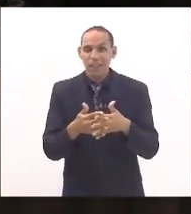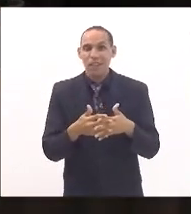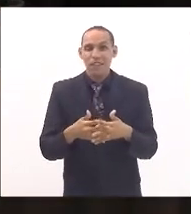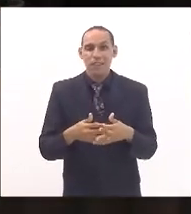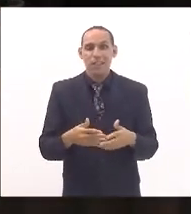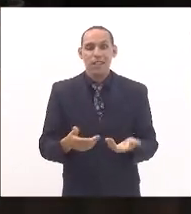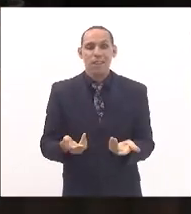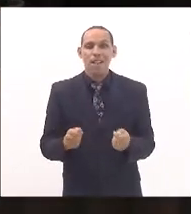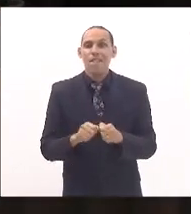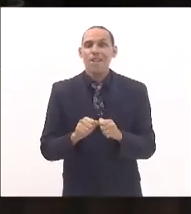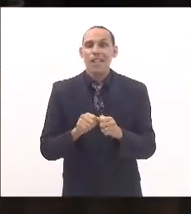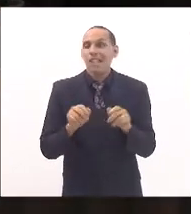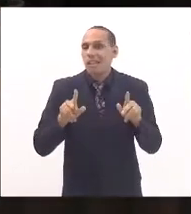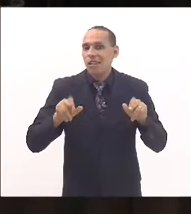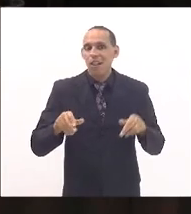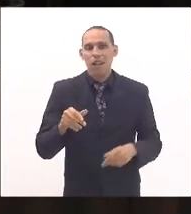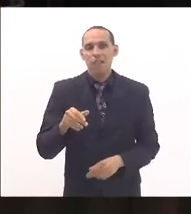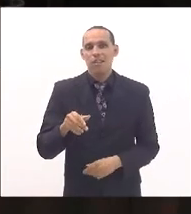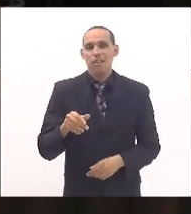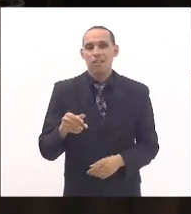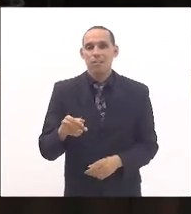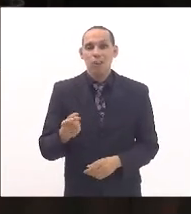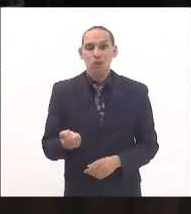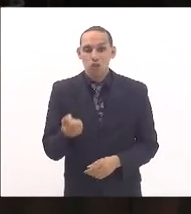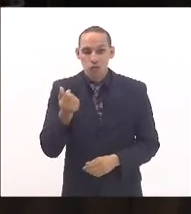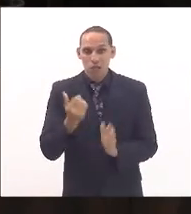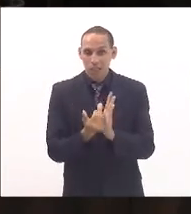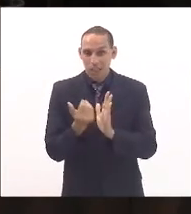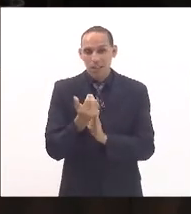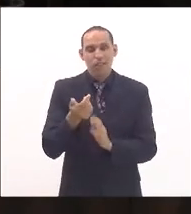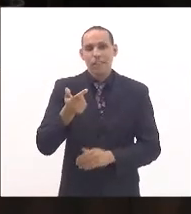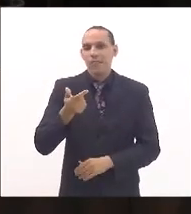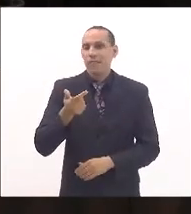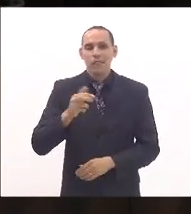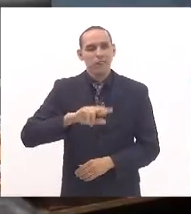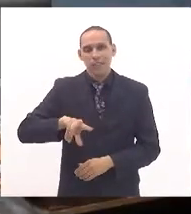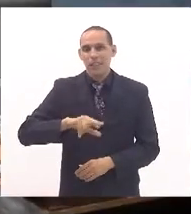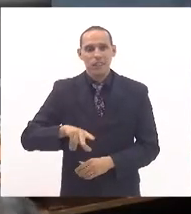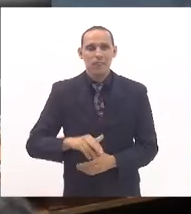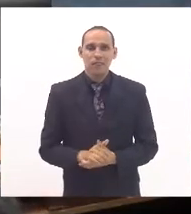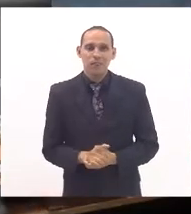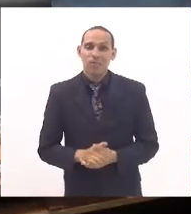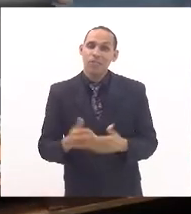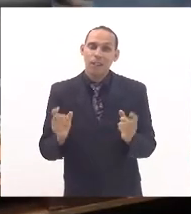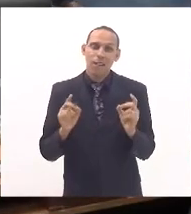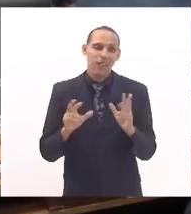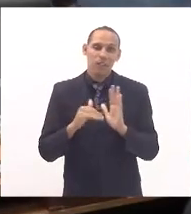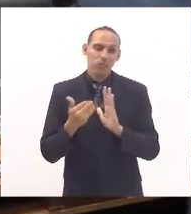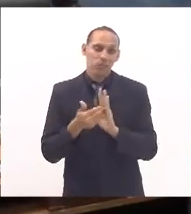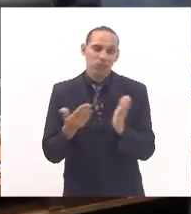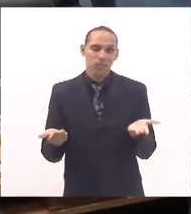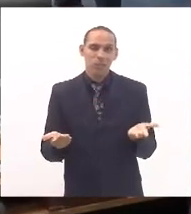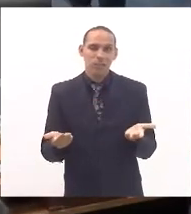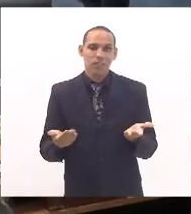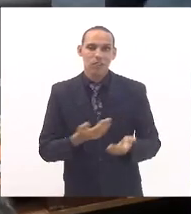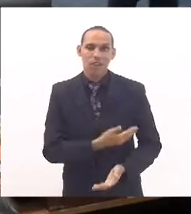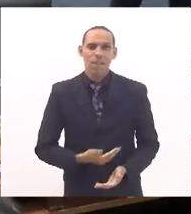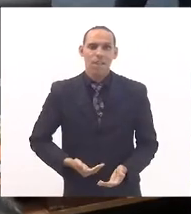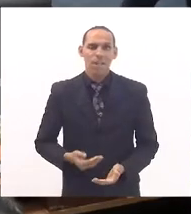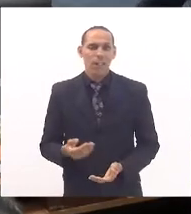faz com tanta volatilidade o aumento. Nem lá nos Estados Unidos. Por isso que tem que vender tudo de vez. O governo não tem que ter